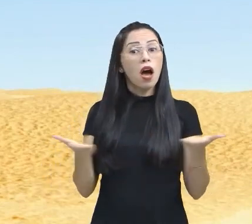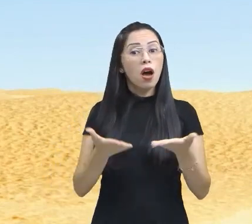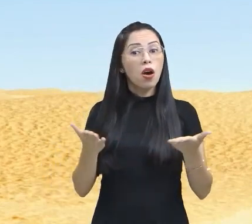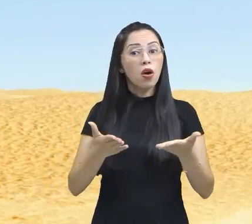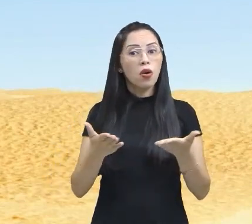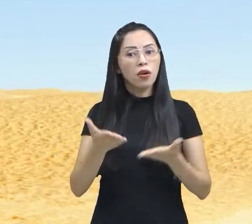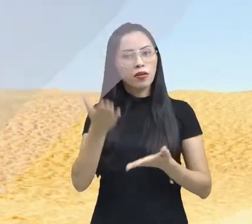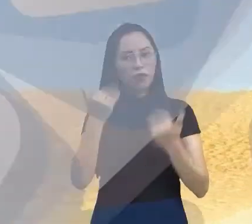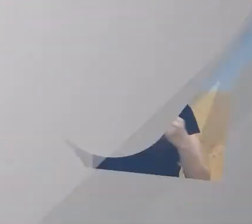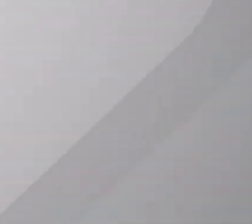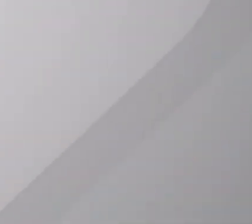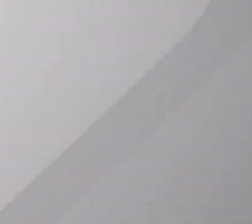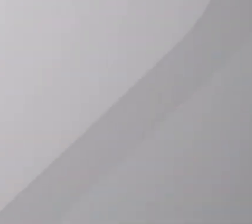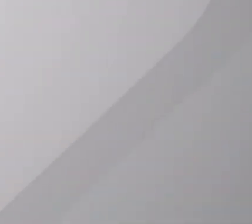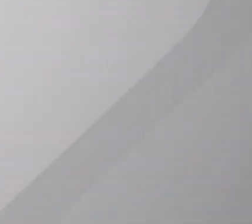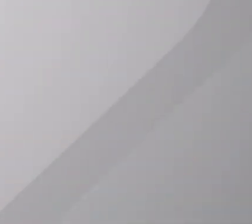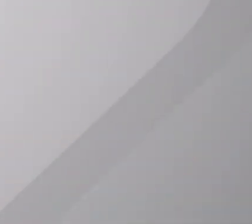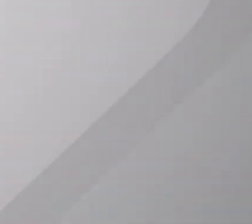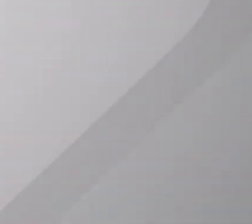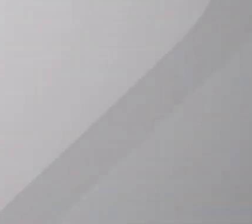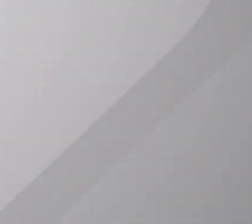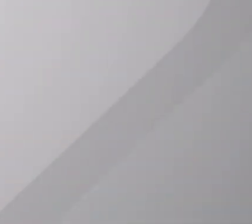considerações finais.